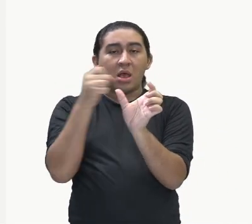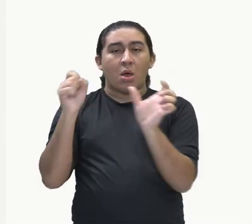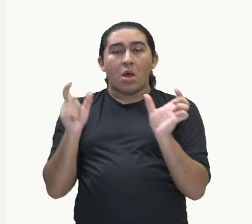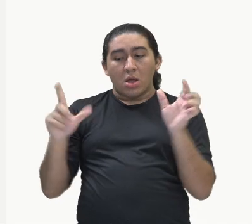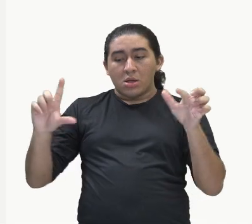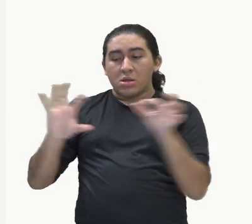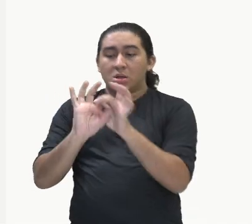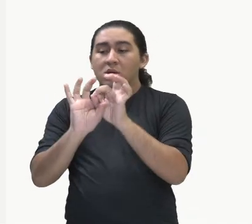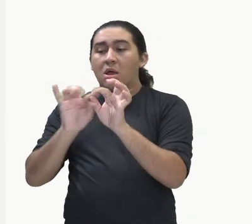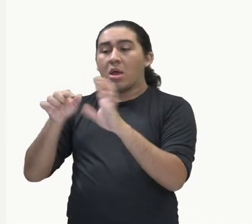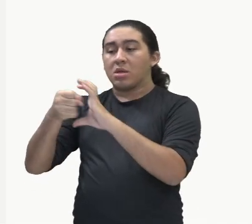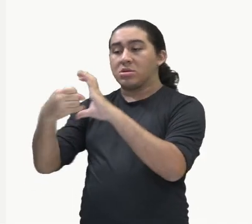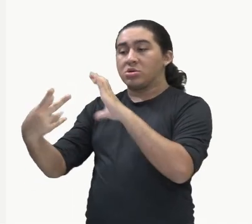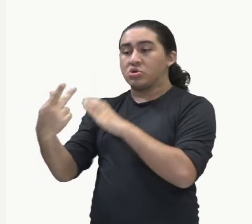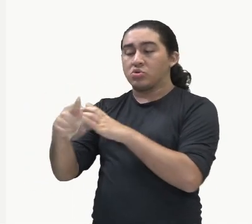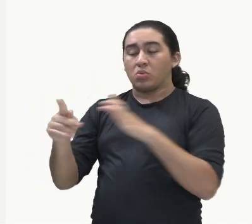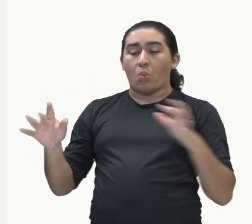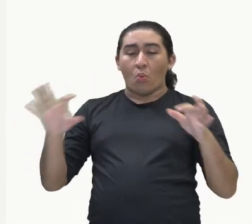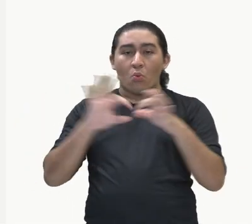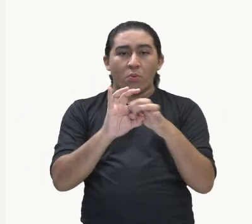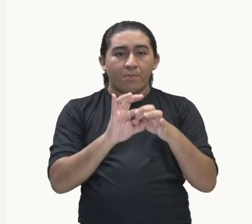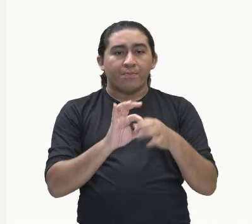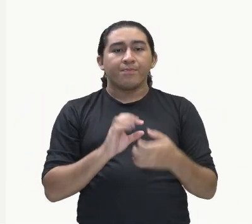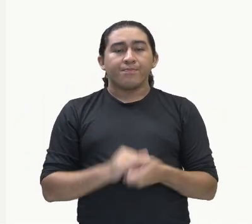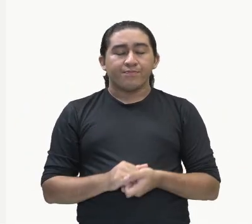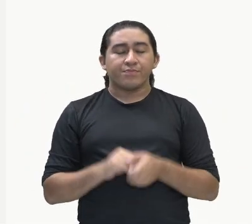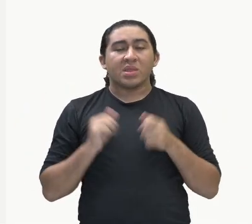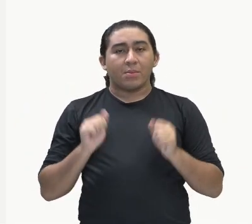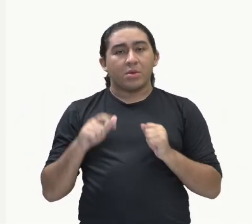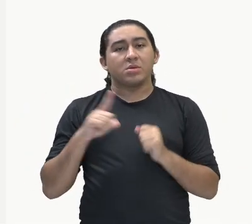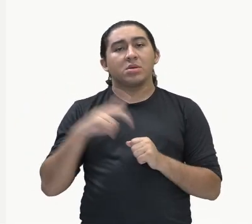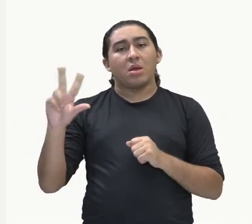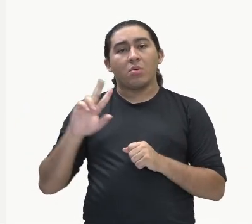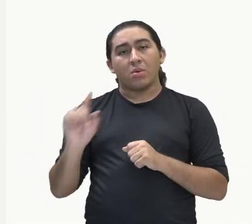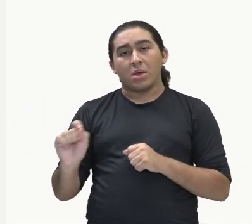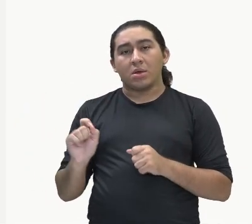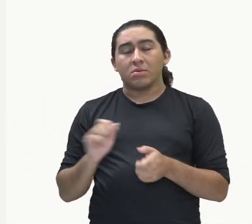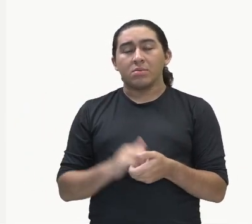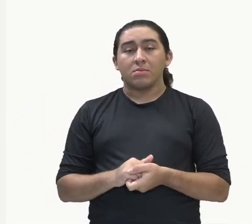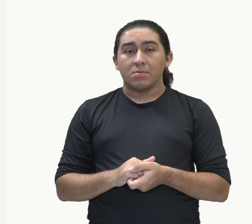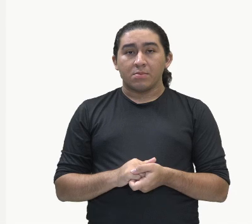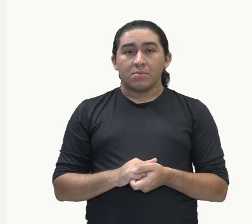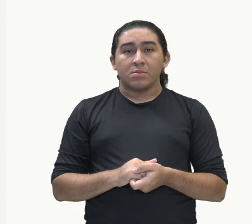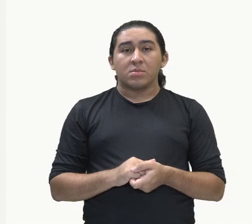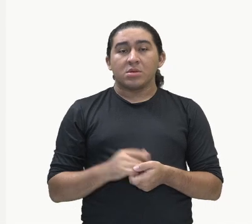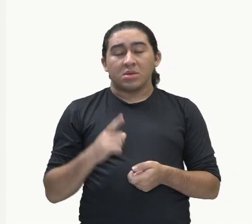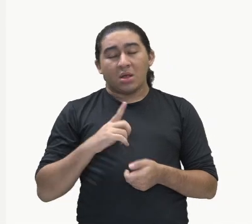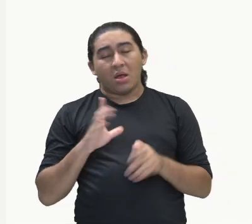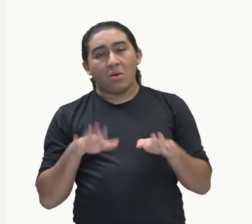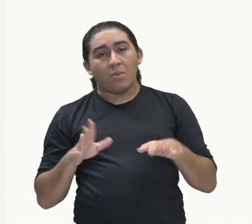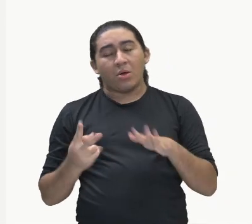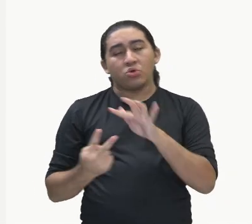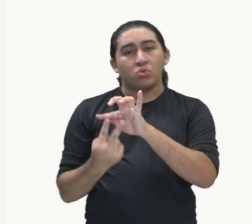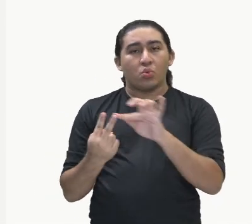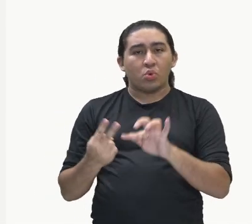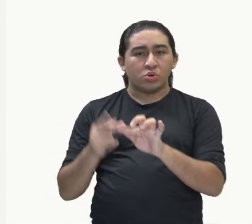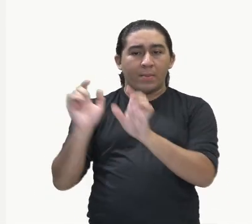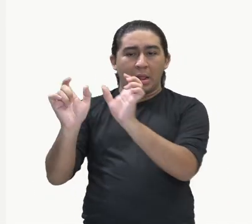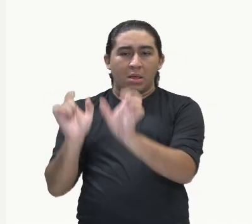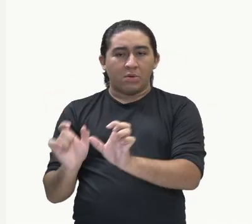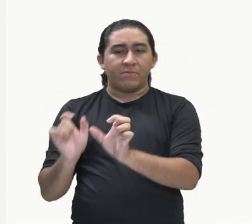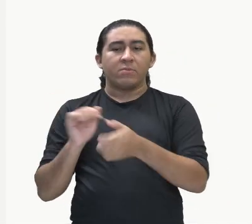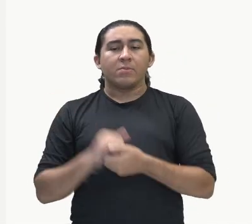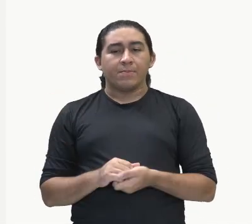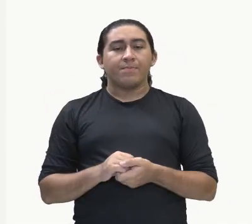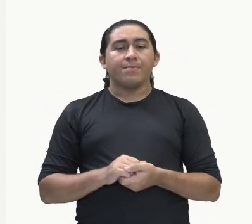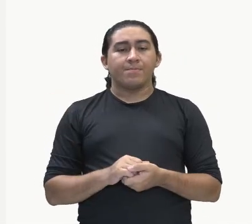atribuída a esse sujeito, que na mais das vezes, né, pode vir com mais de uma palavra, tá certo? Nesse caso aqui a gente